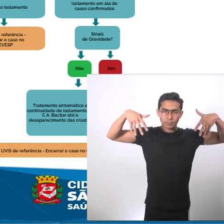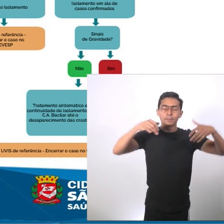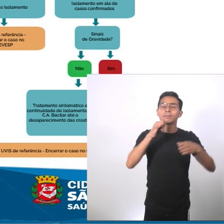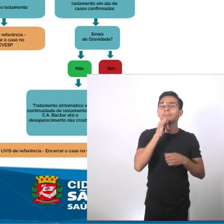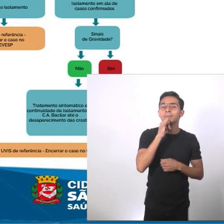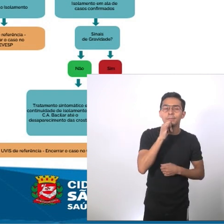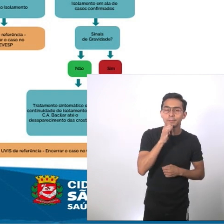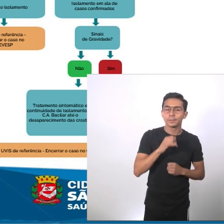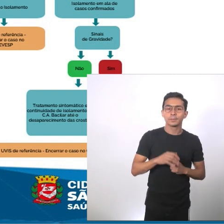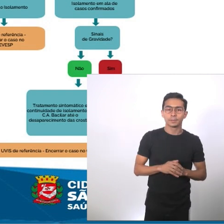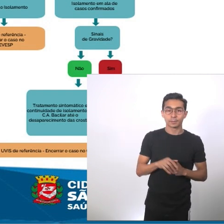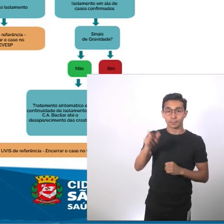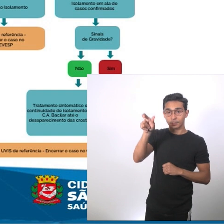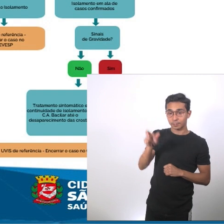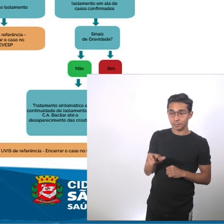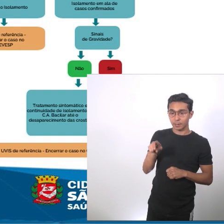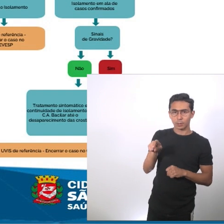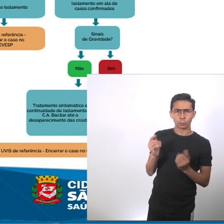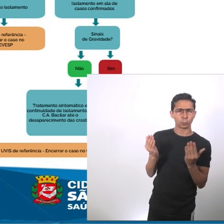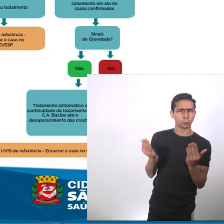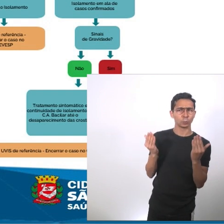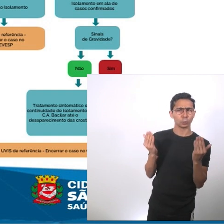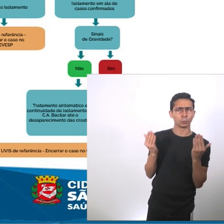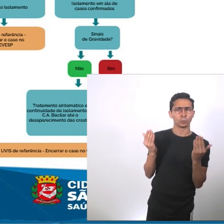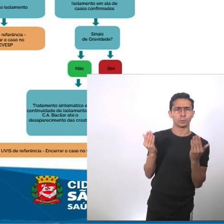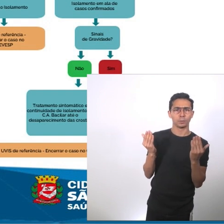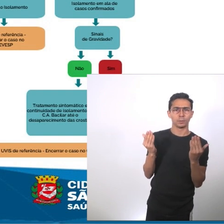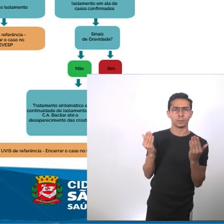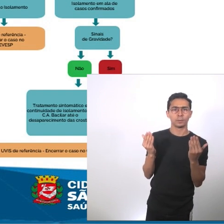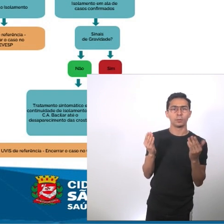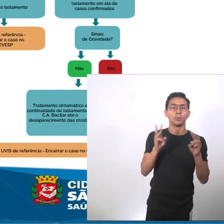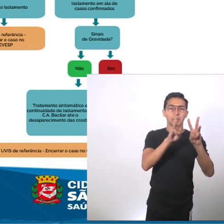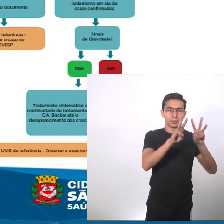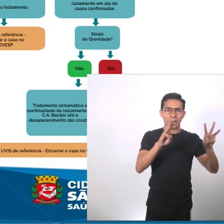estiver suspeito, esse fluxograma está no nosso site,